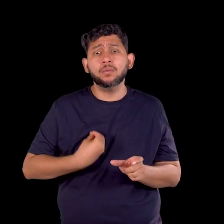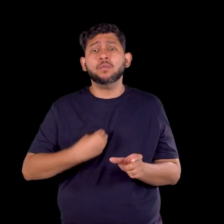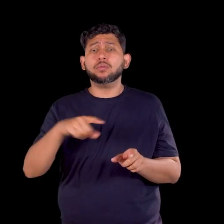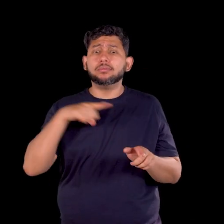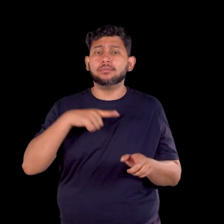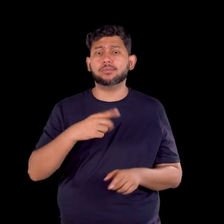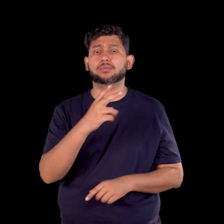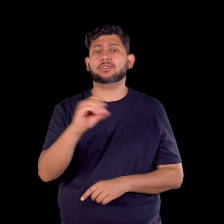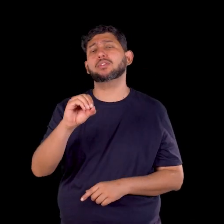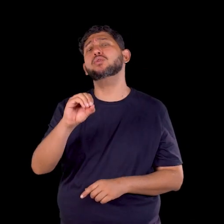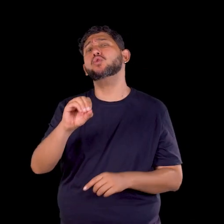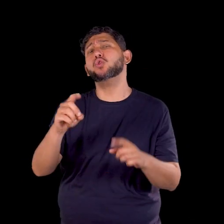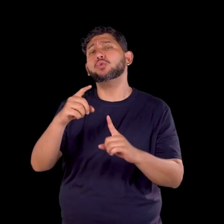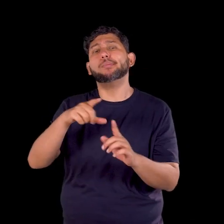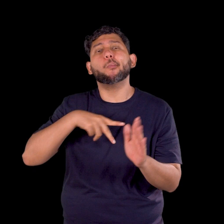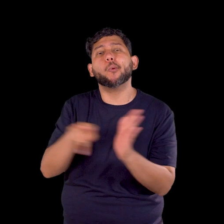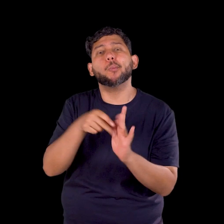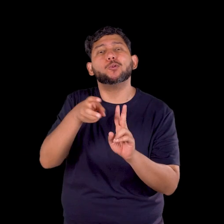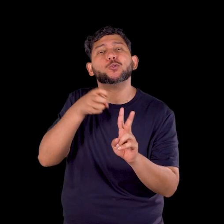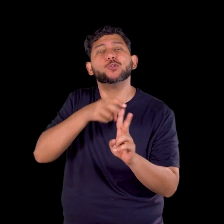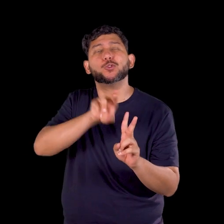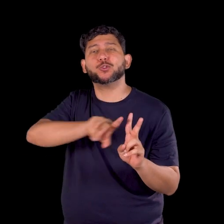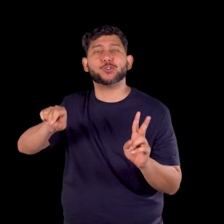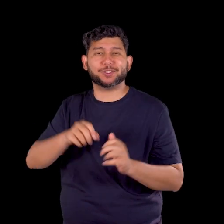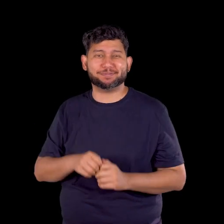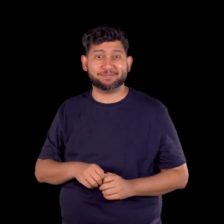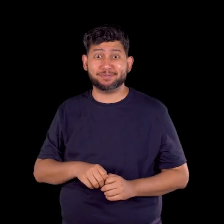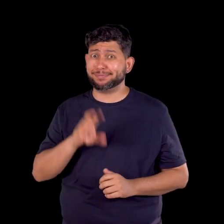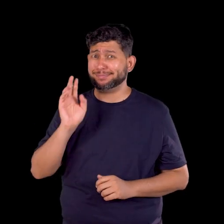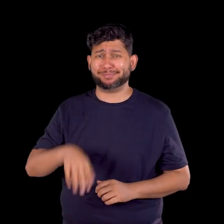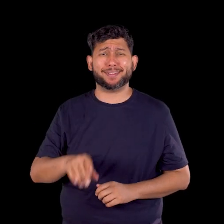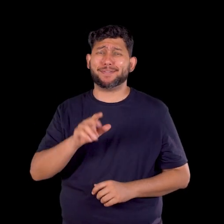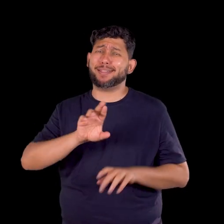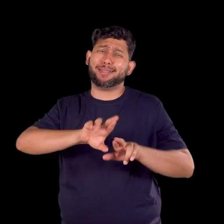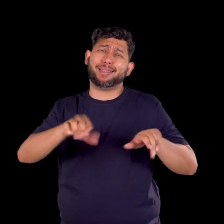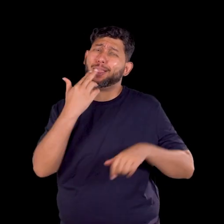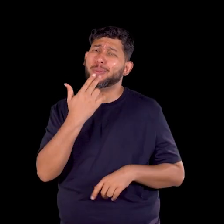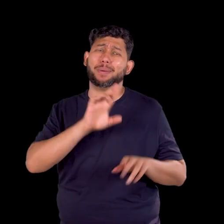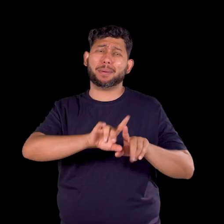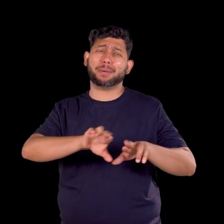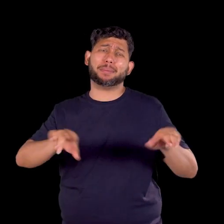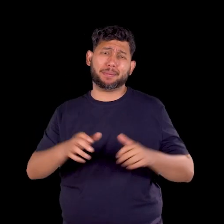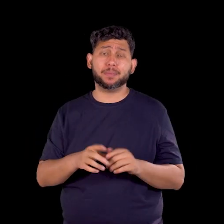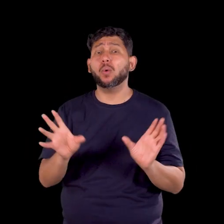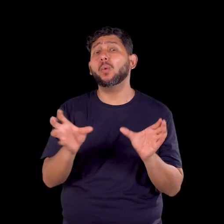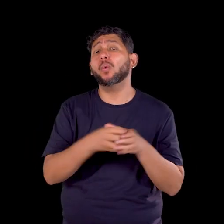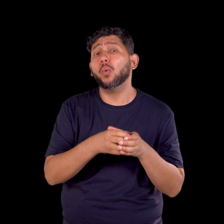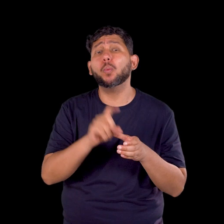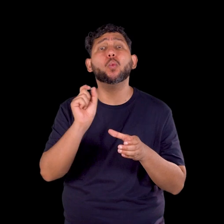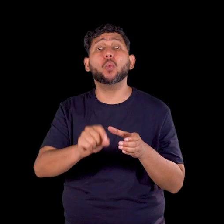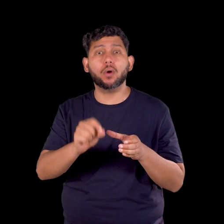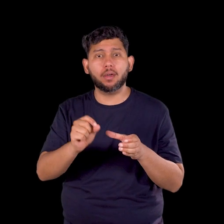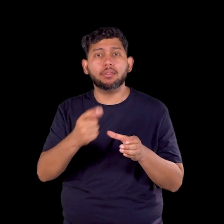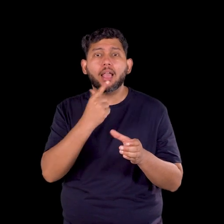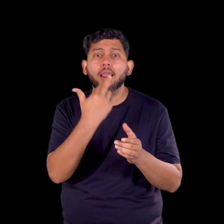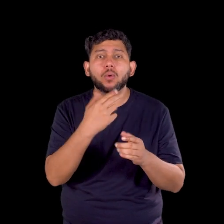diferentes etnias indígenas, falando 200 de línguas próprias. Esses grupos indígenas eram marcados por alta diversidade